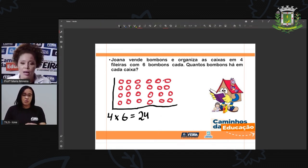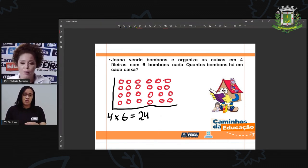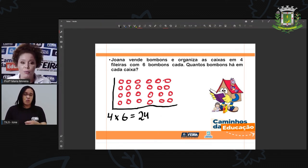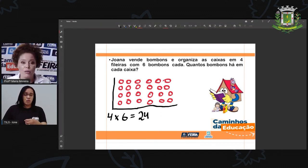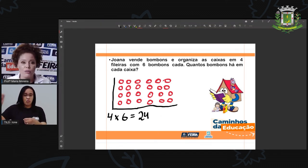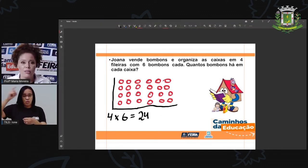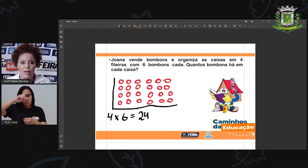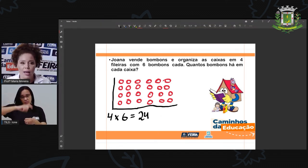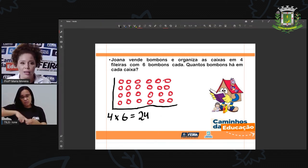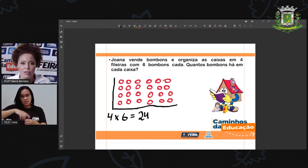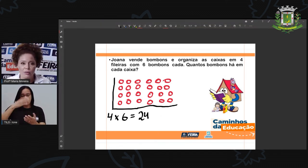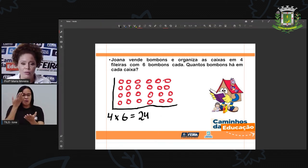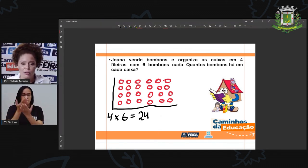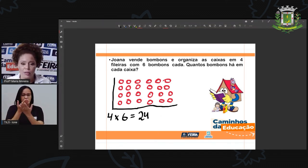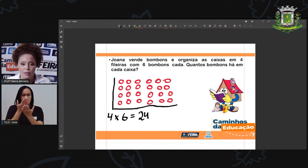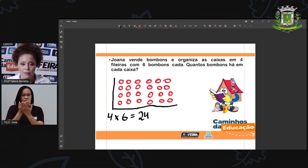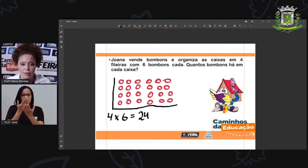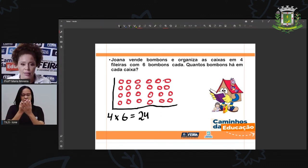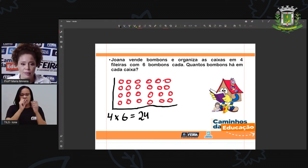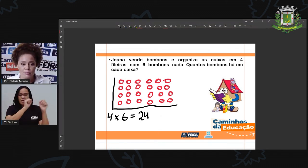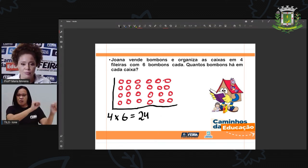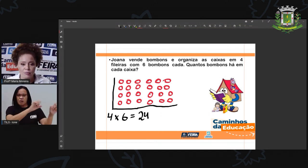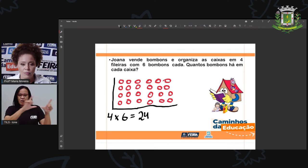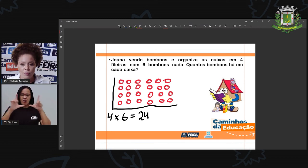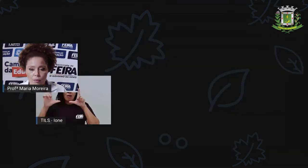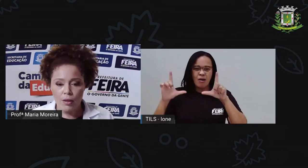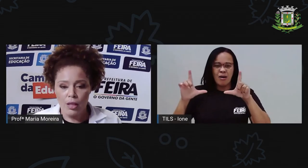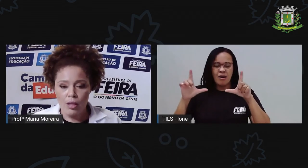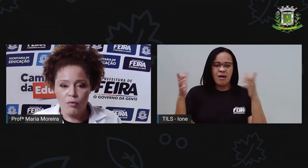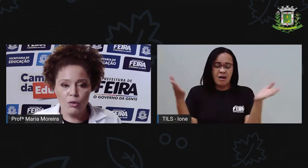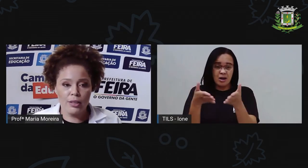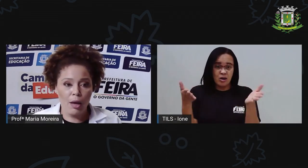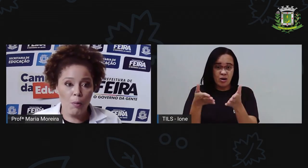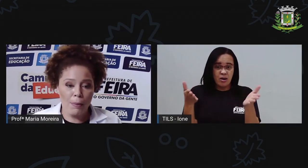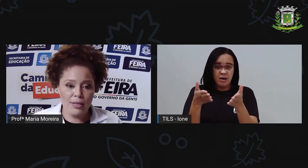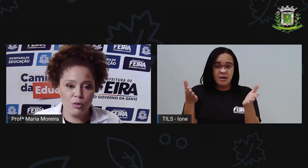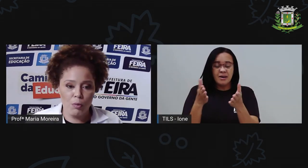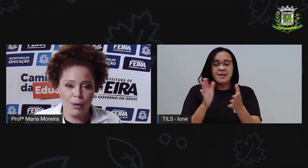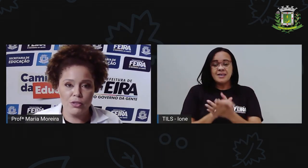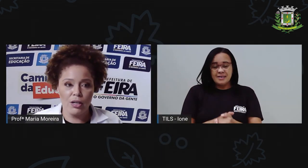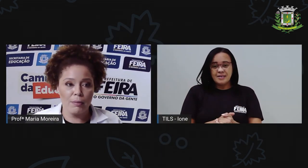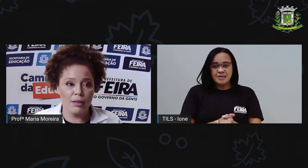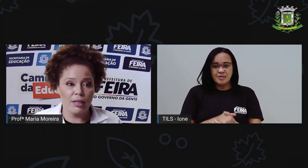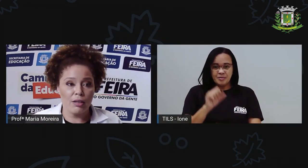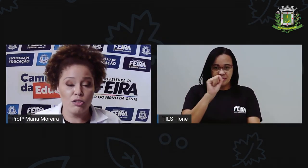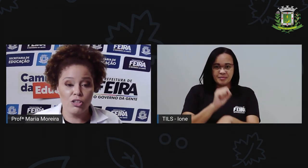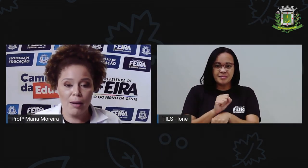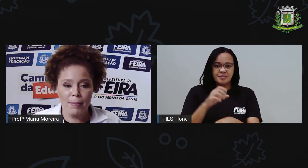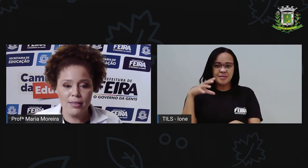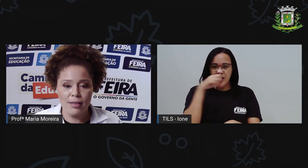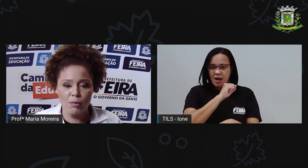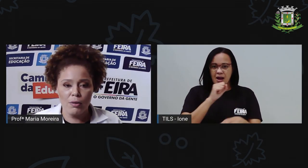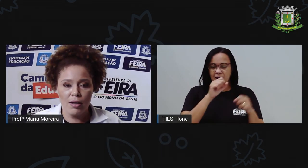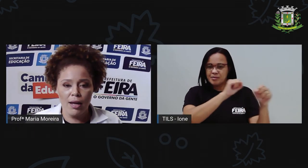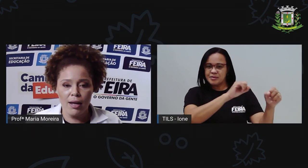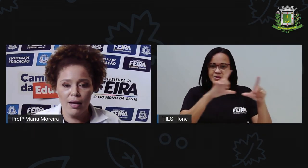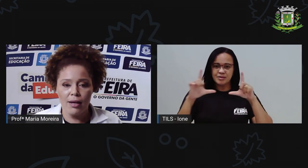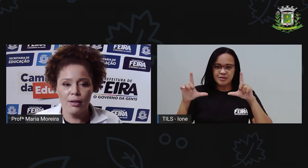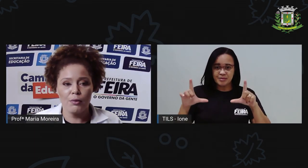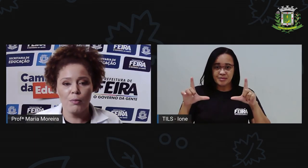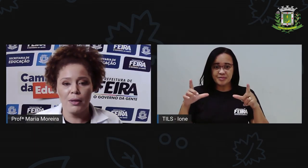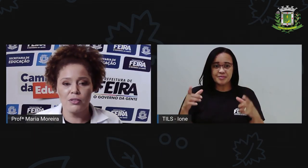nossa aula, pro nosso slide agora, né? Vou interromper esse compartilhamento aqui. Eu já passei do meu